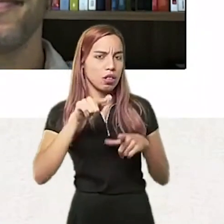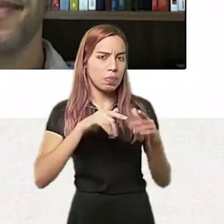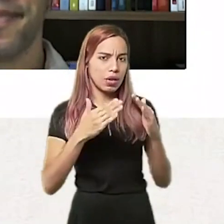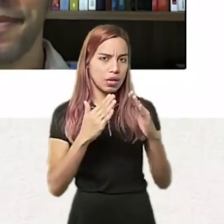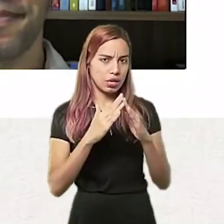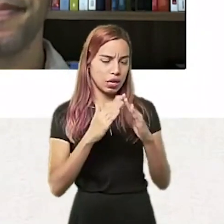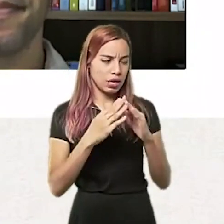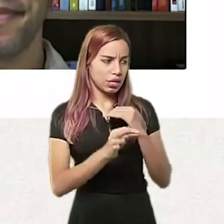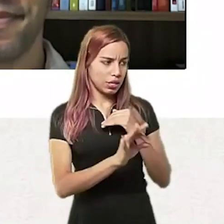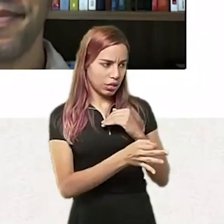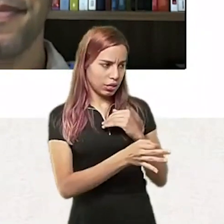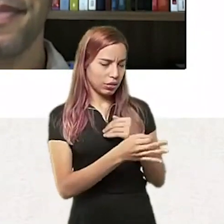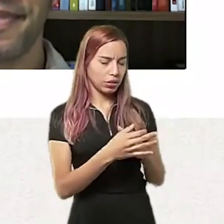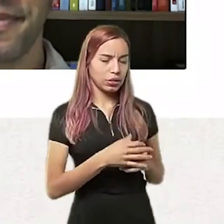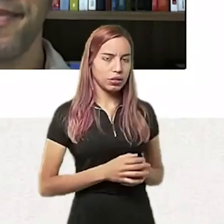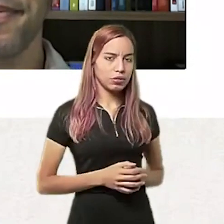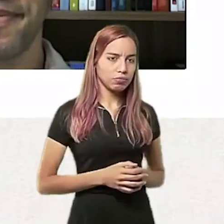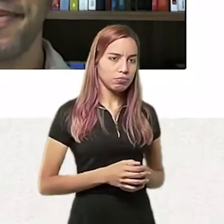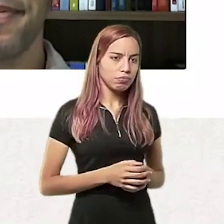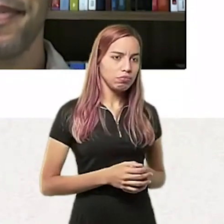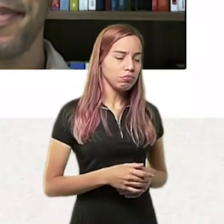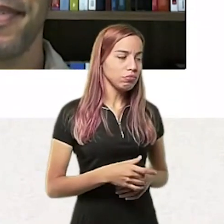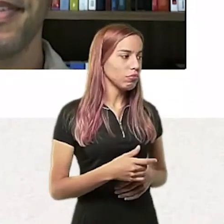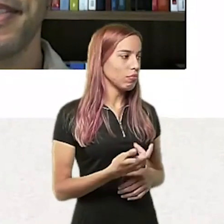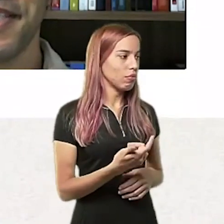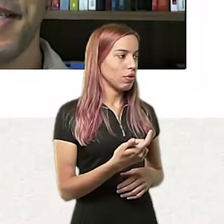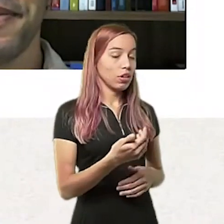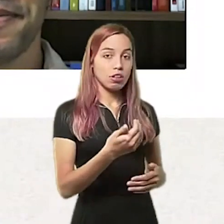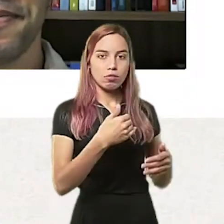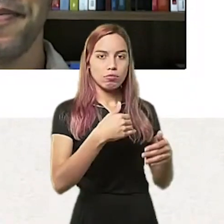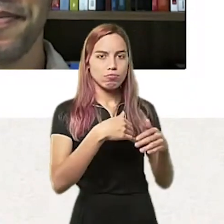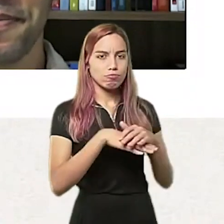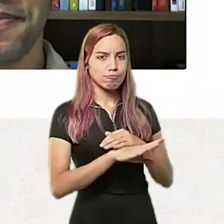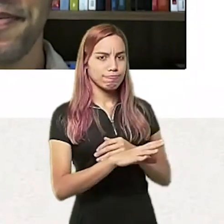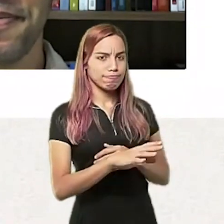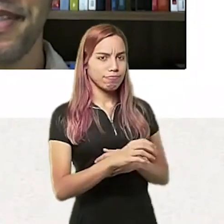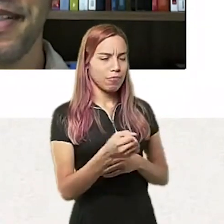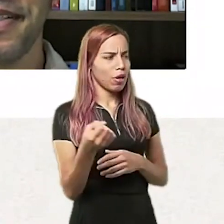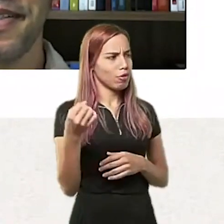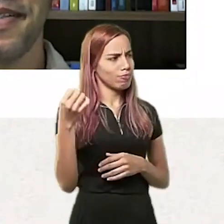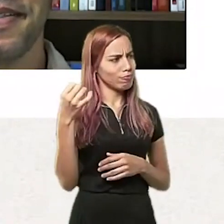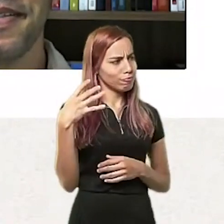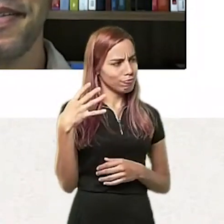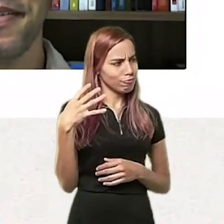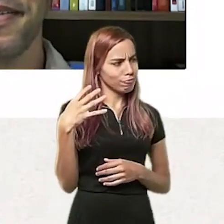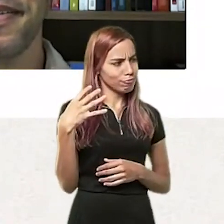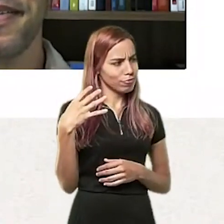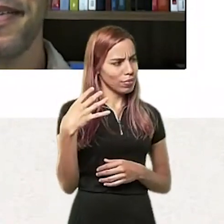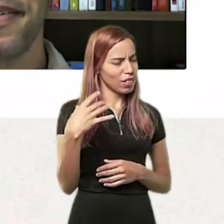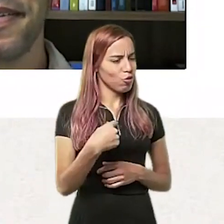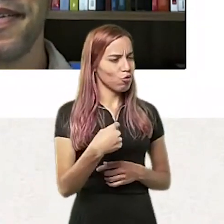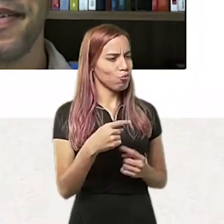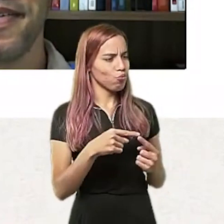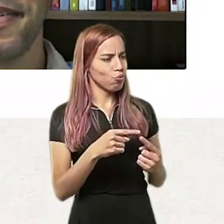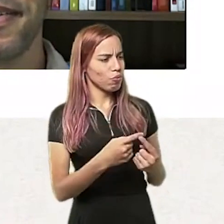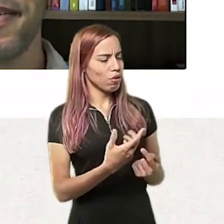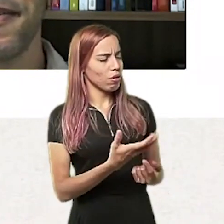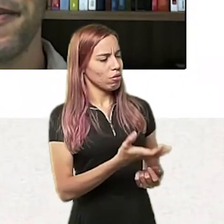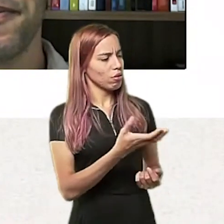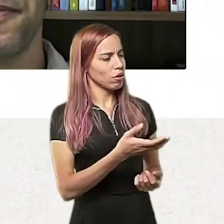né? Aqui Não Entra Luz, né? Sim. E eu quero te pedir para comentar isso,